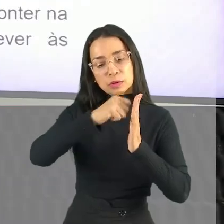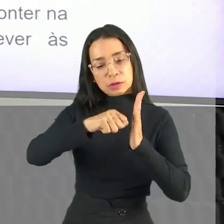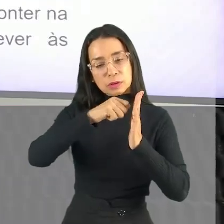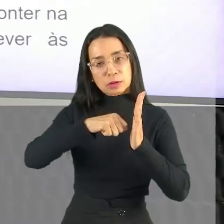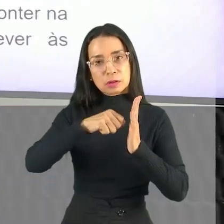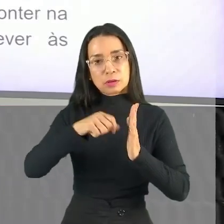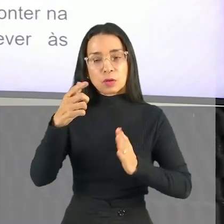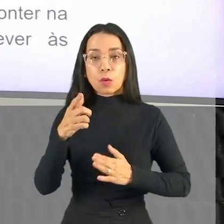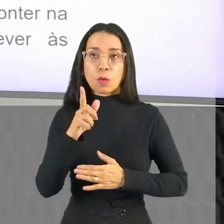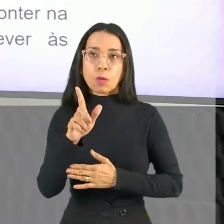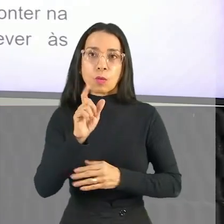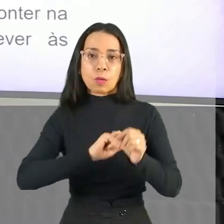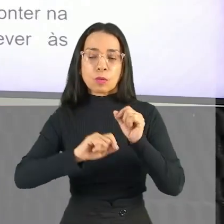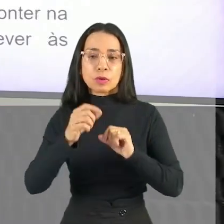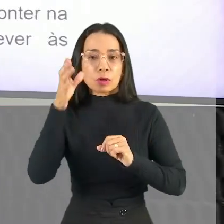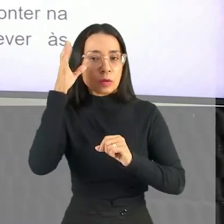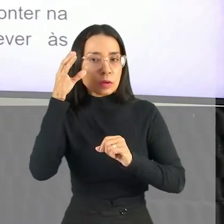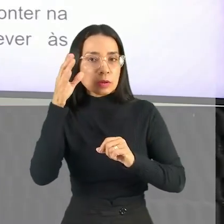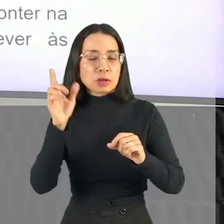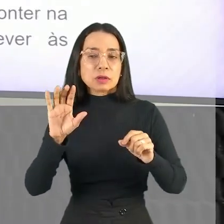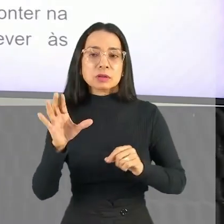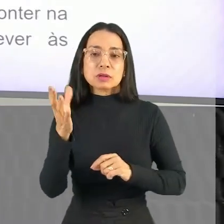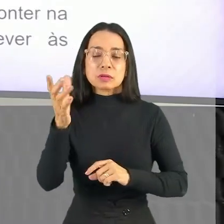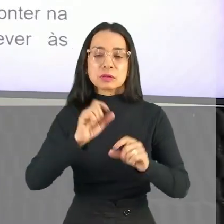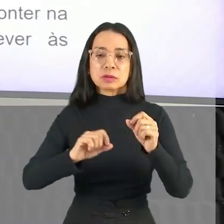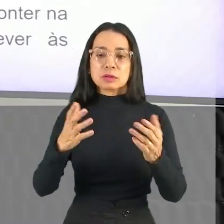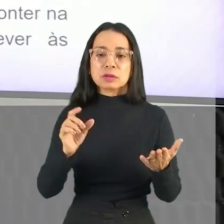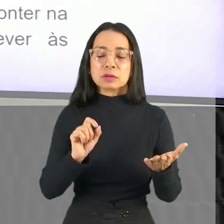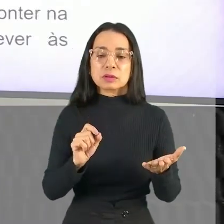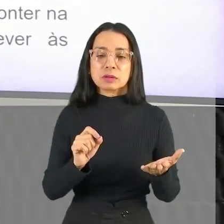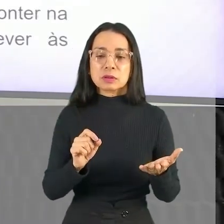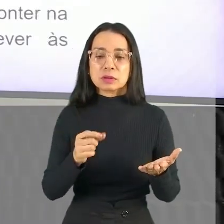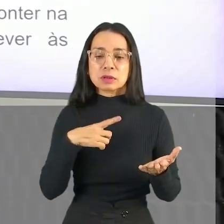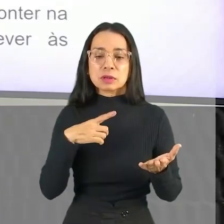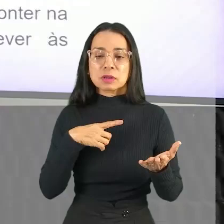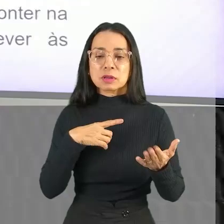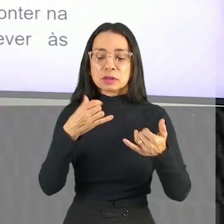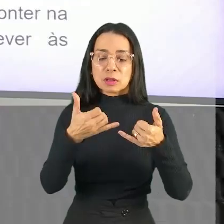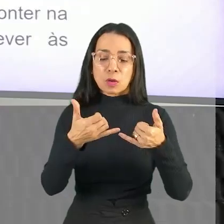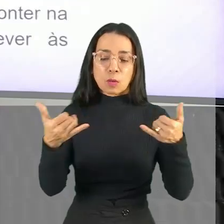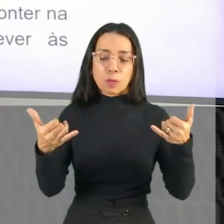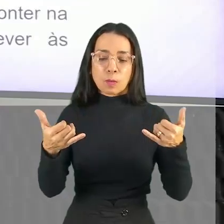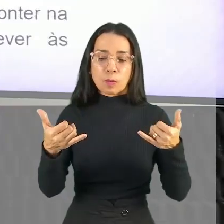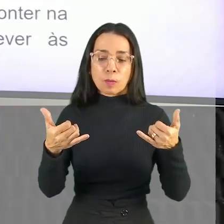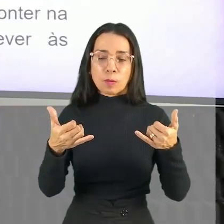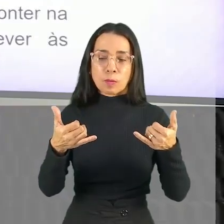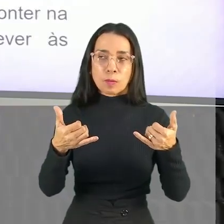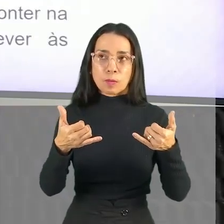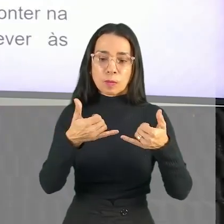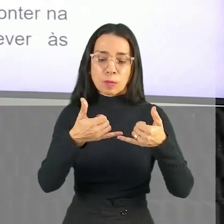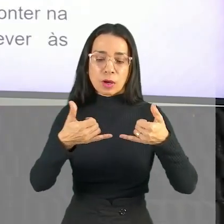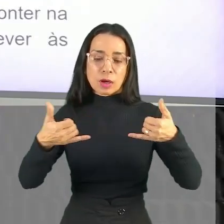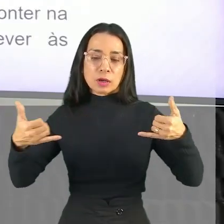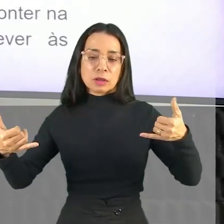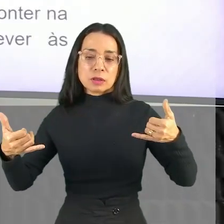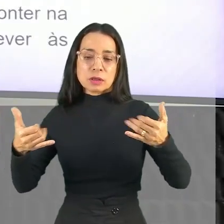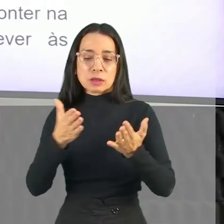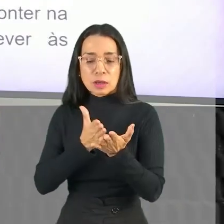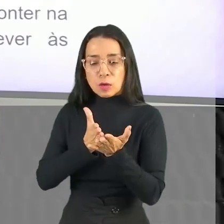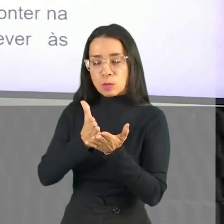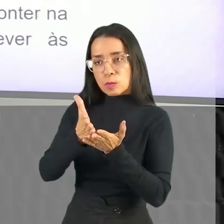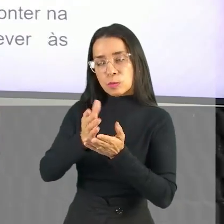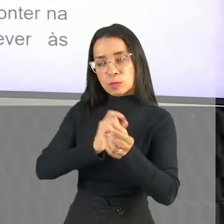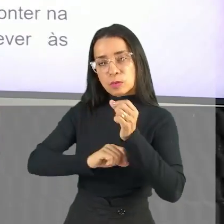também curiosa que acontece com esses textos motivadores é que eles têm uma linha de construção argumentativa. O texto